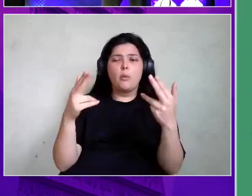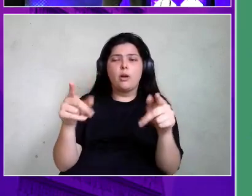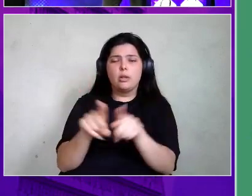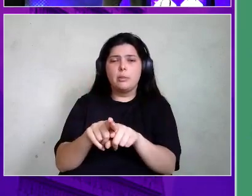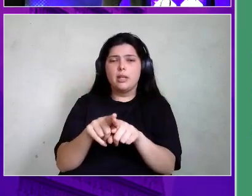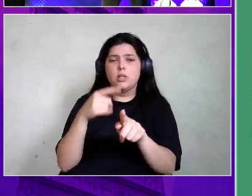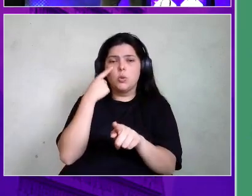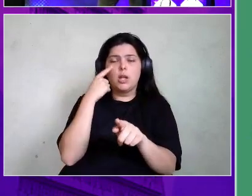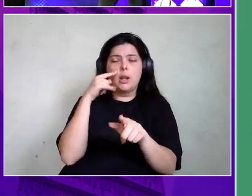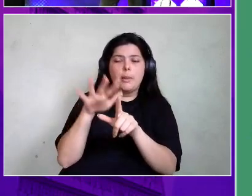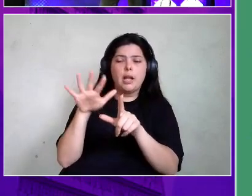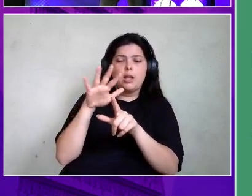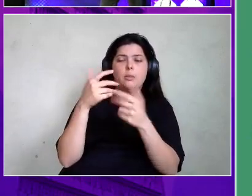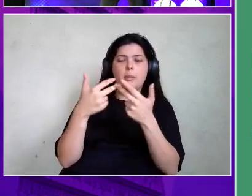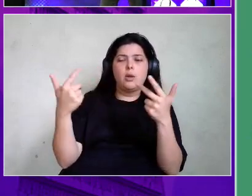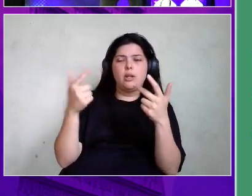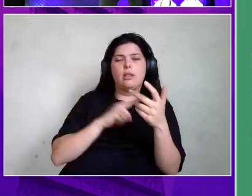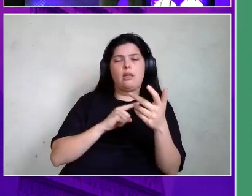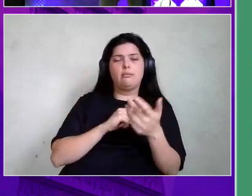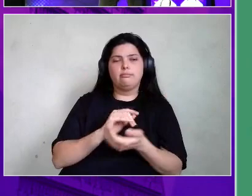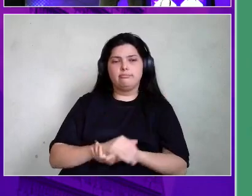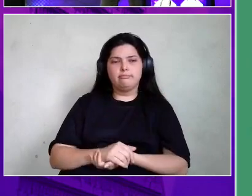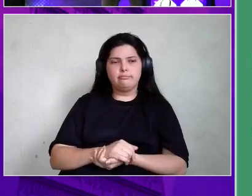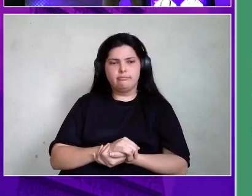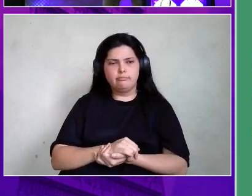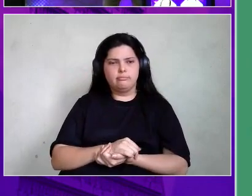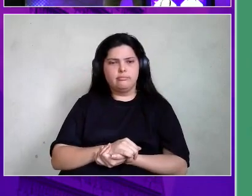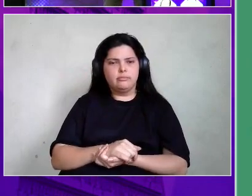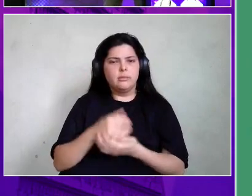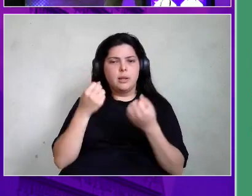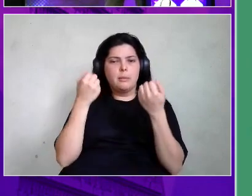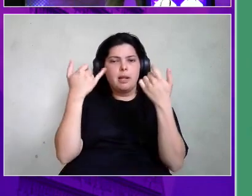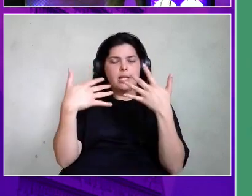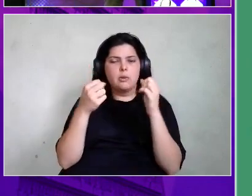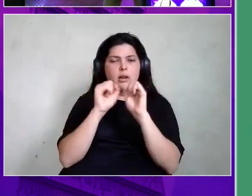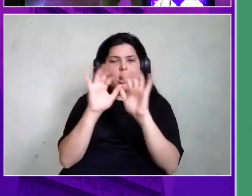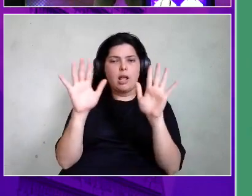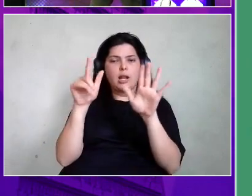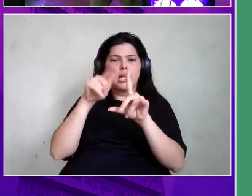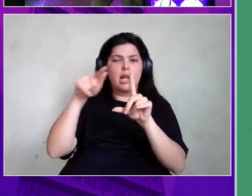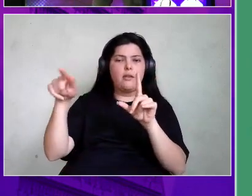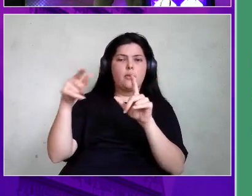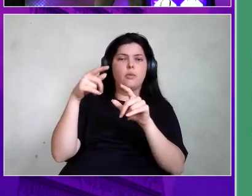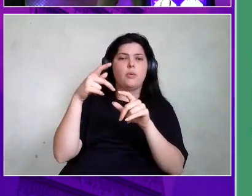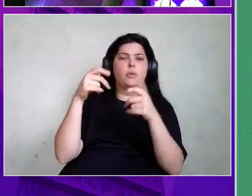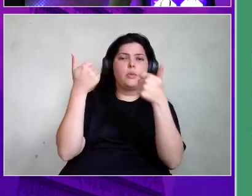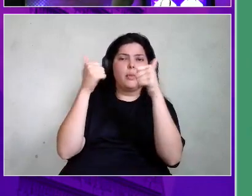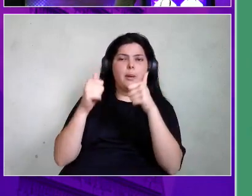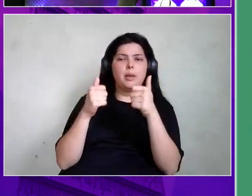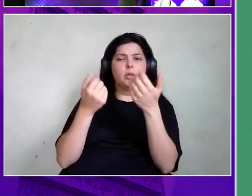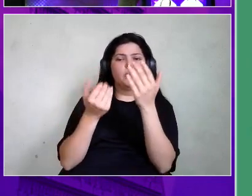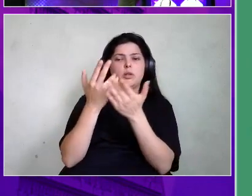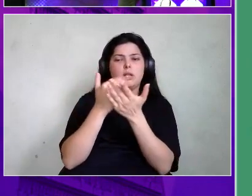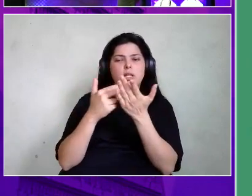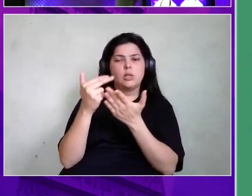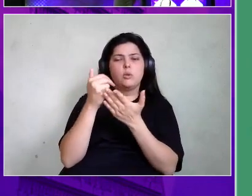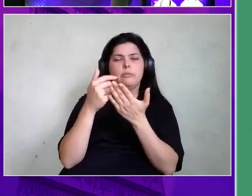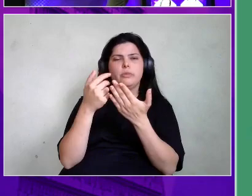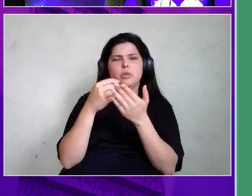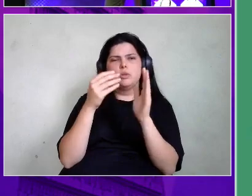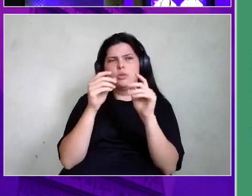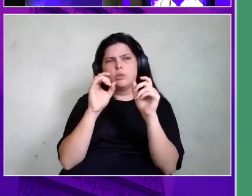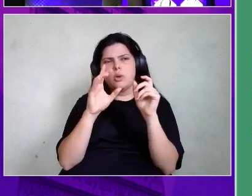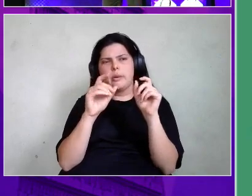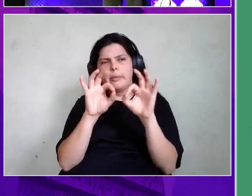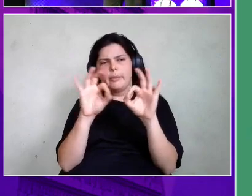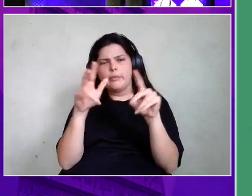isso. Então, tu vai ter o quê? Uma explicitação de forma gráfica daquele pipeline que tu desenhou. Em vez de simplesmente tu pegar essa ferramenta, sair configurando um